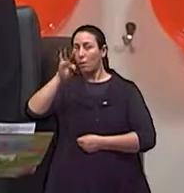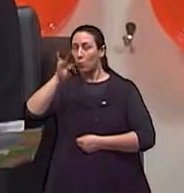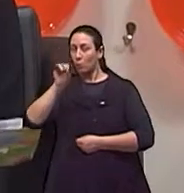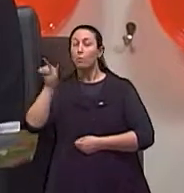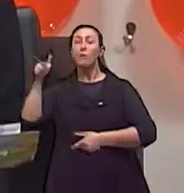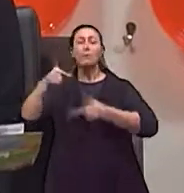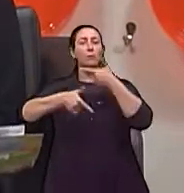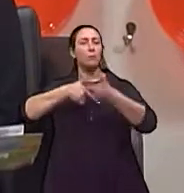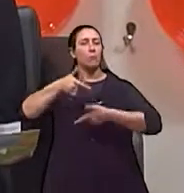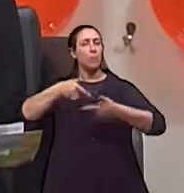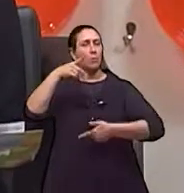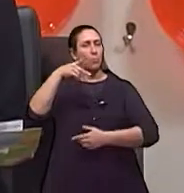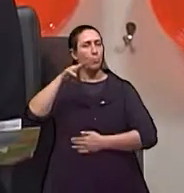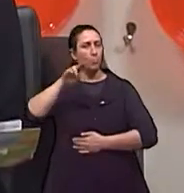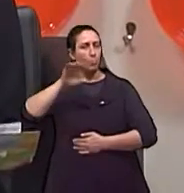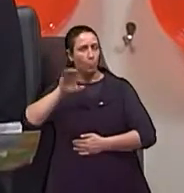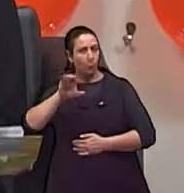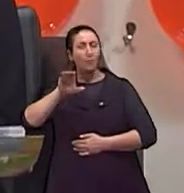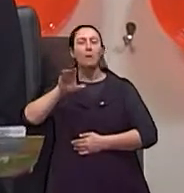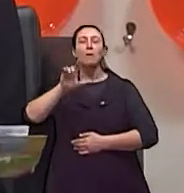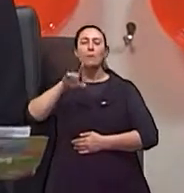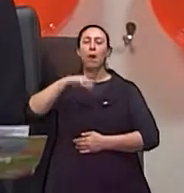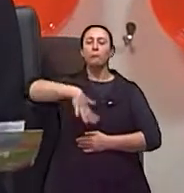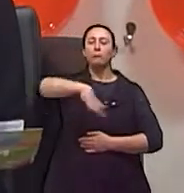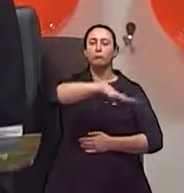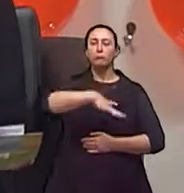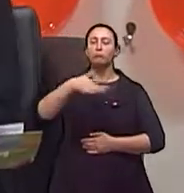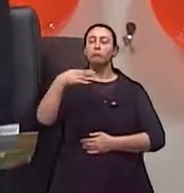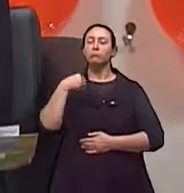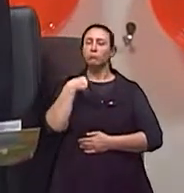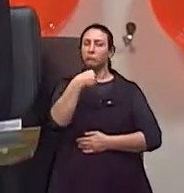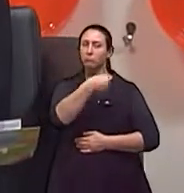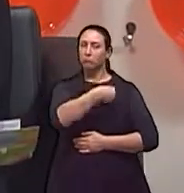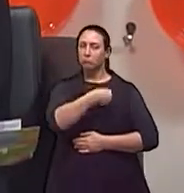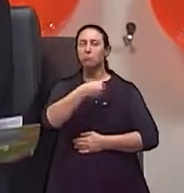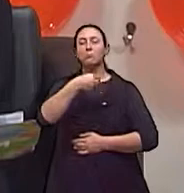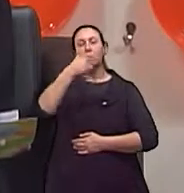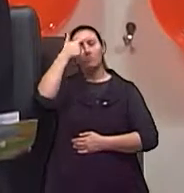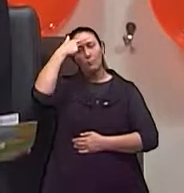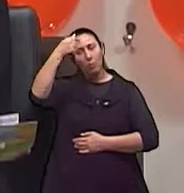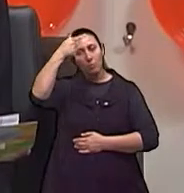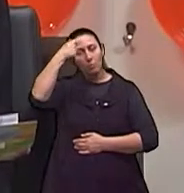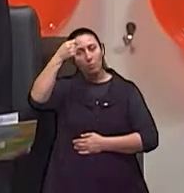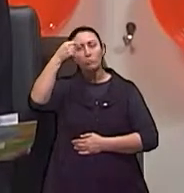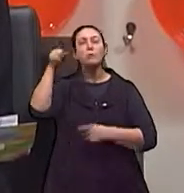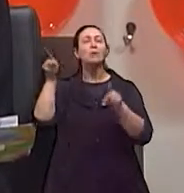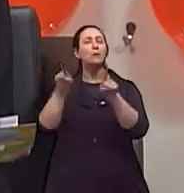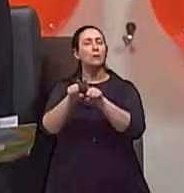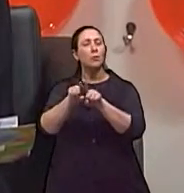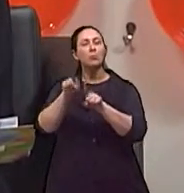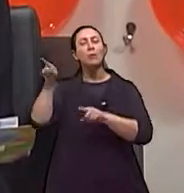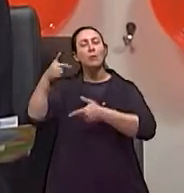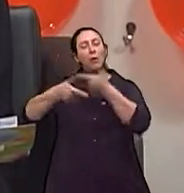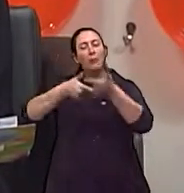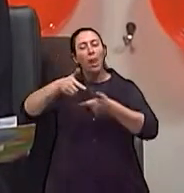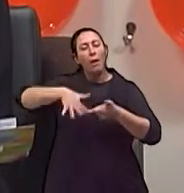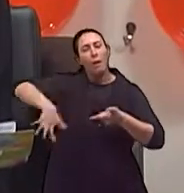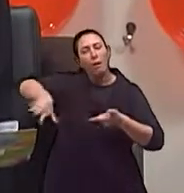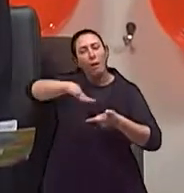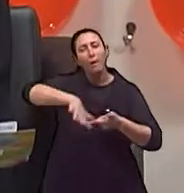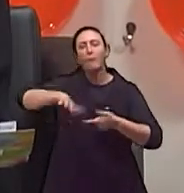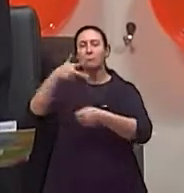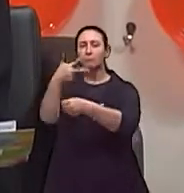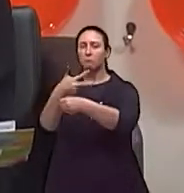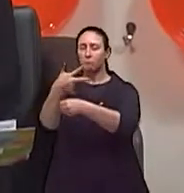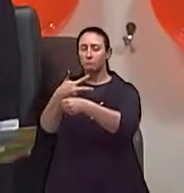do Rio Grande do Sul Sul na faculdade de medicina e também no instituto de geriatria e gerontologia